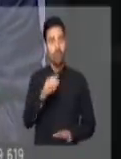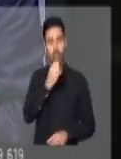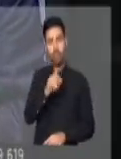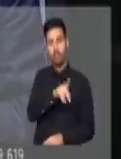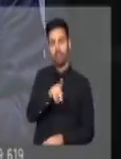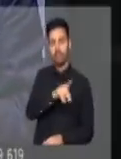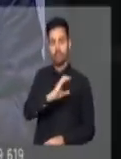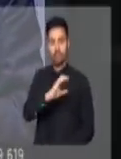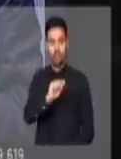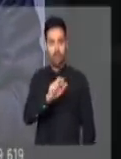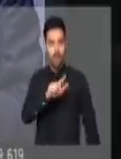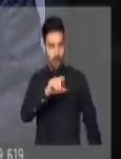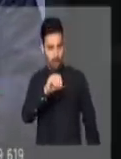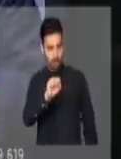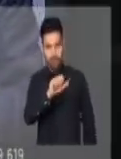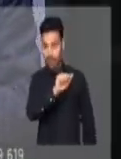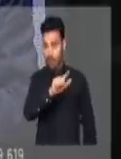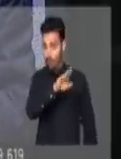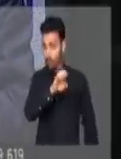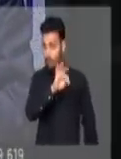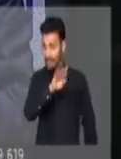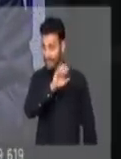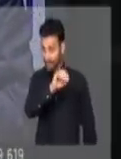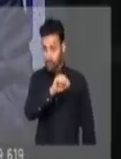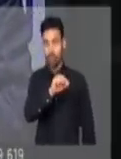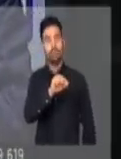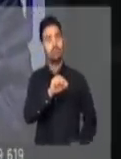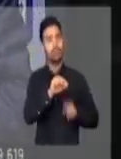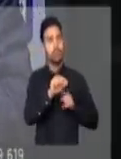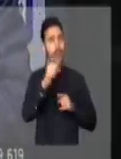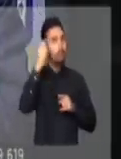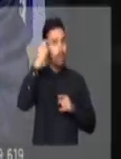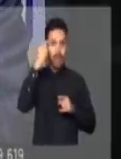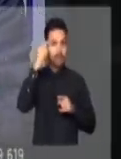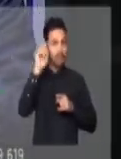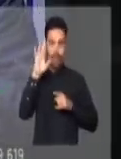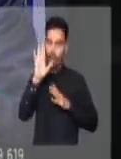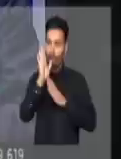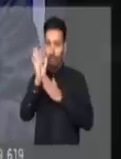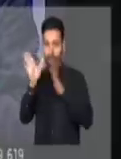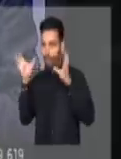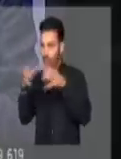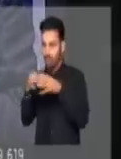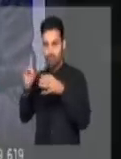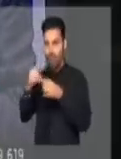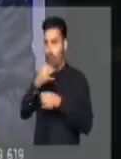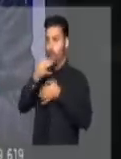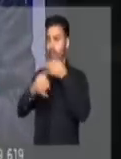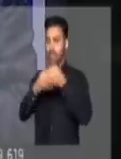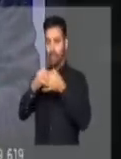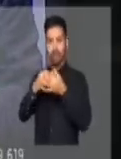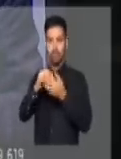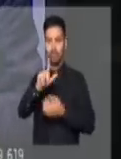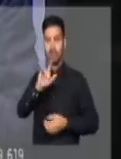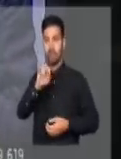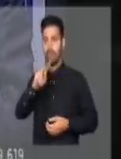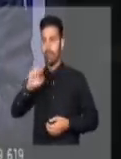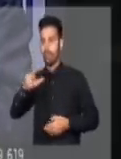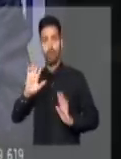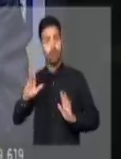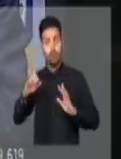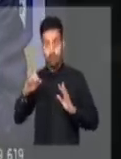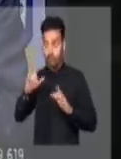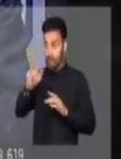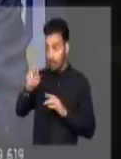Carlos Alberto Montagnier, é mais que uma ideologia, é um modo de entender a natureza humana. Mas o que é caro